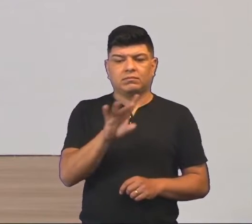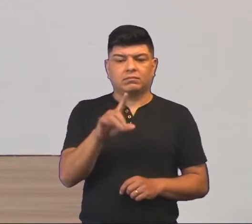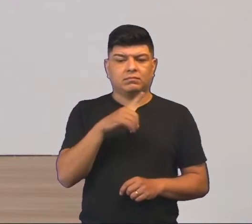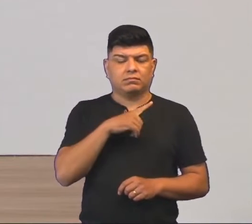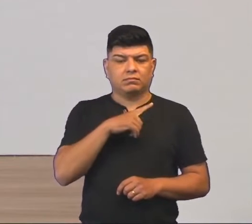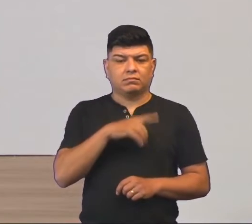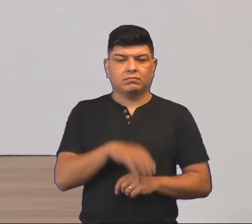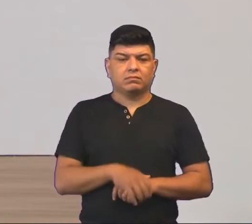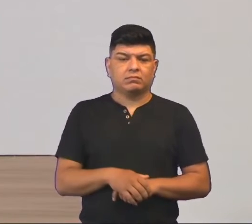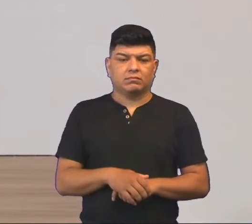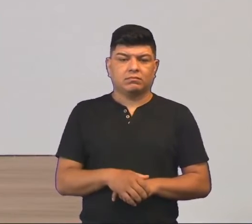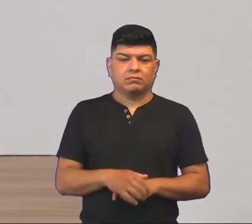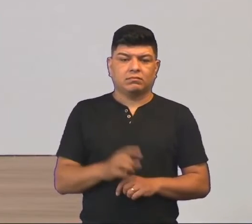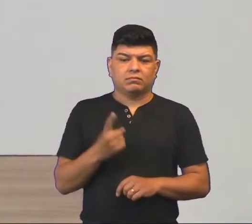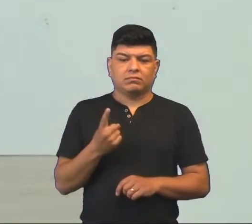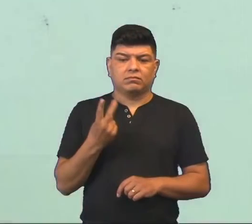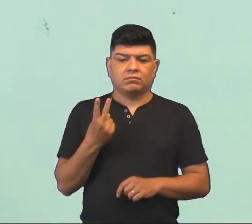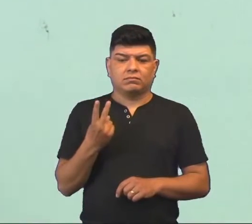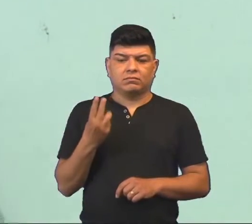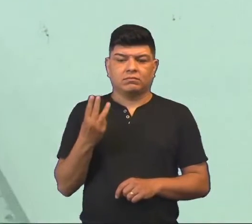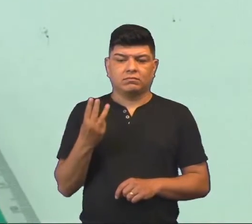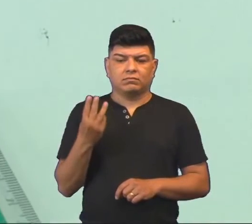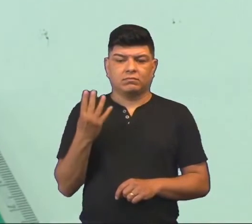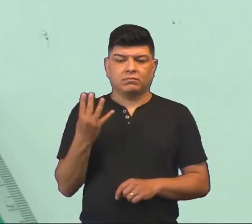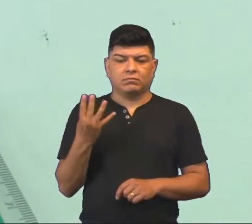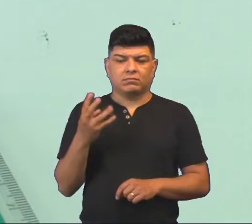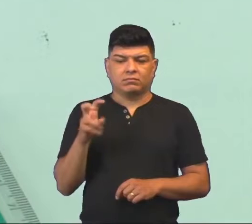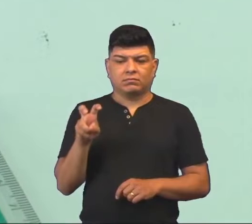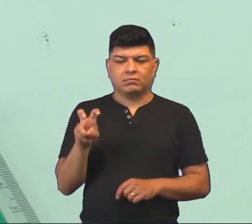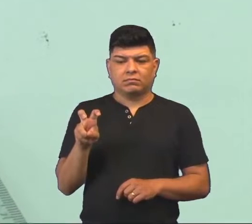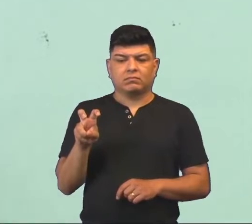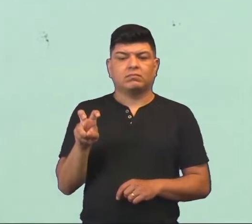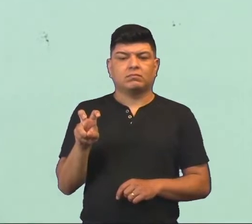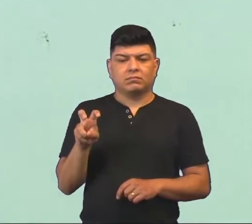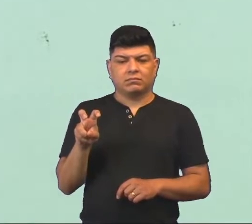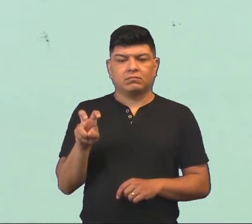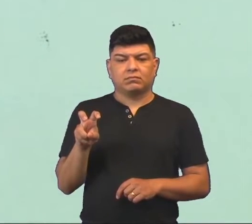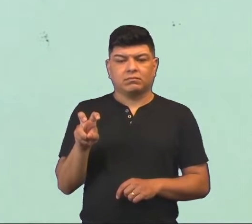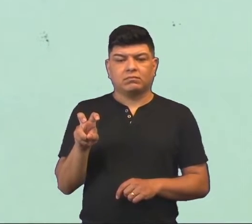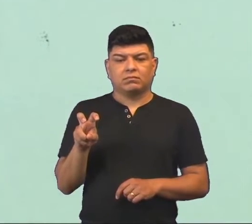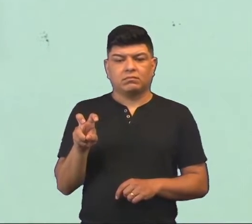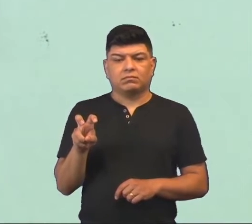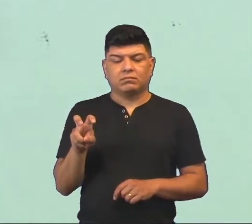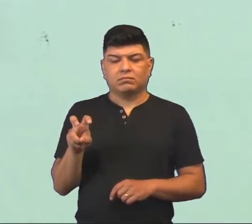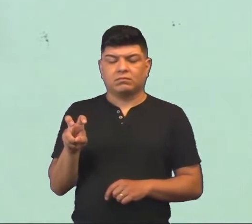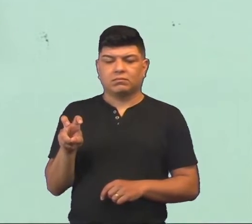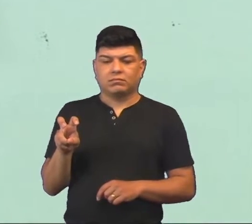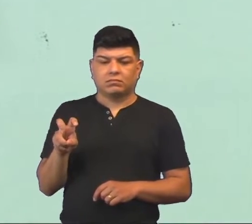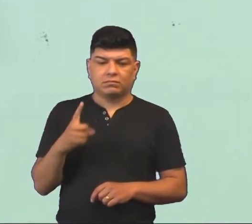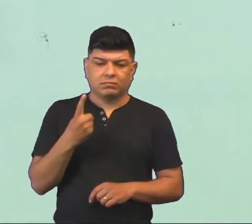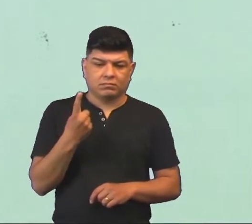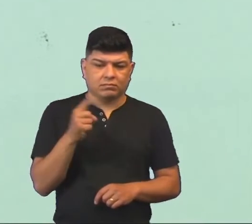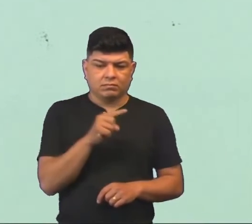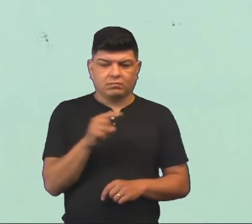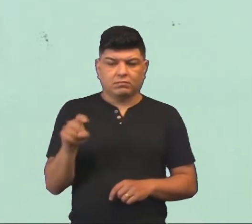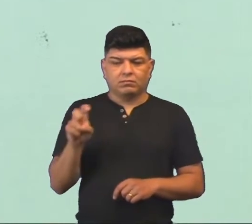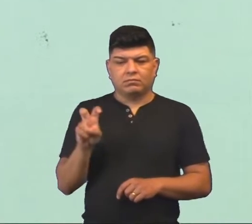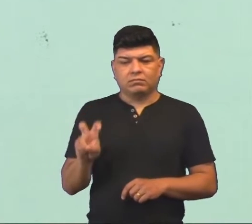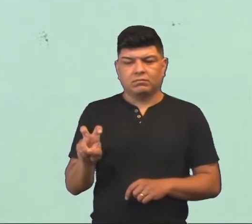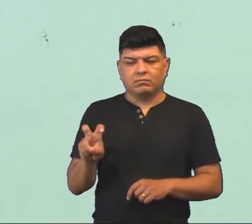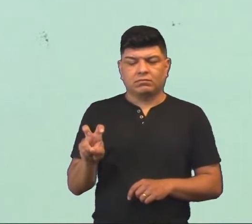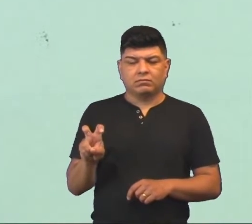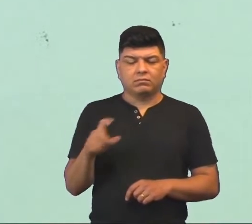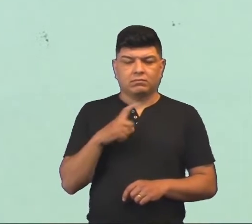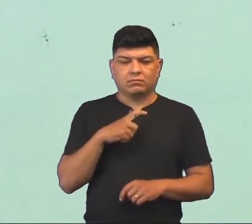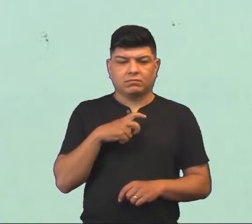parte. Eu tenho aqui 1, 2, 3, 4, 5. 5 partes do meu inteiro. Então, aqui é 1/5, tá? Eu